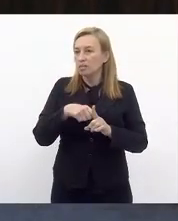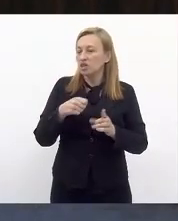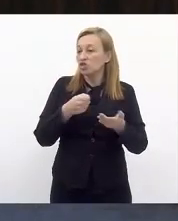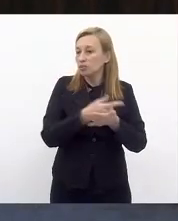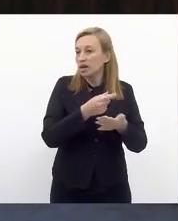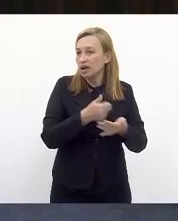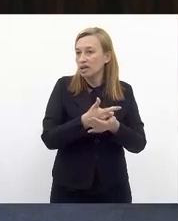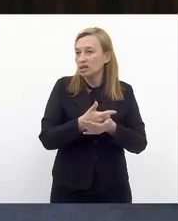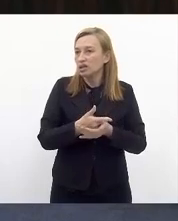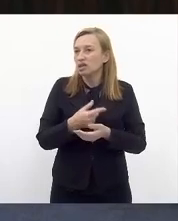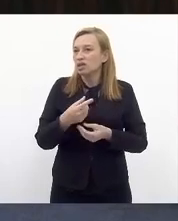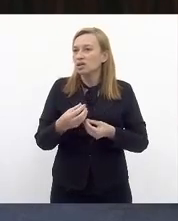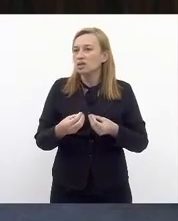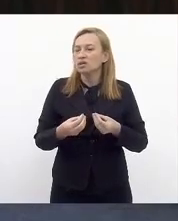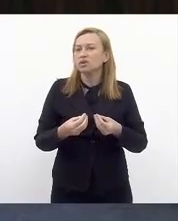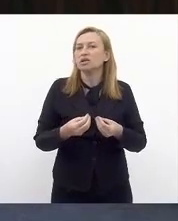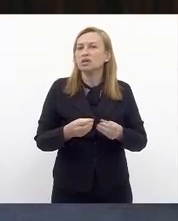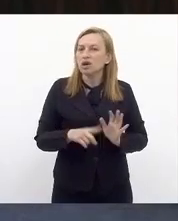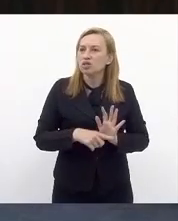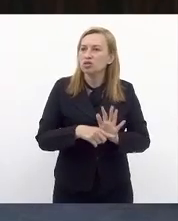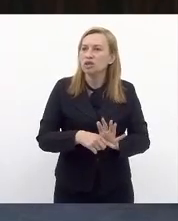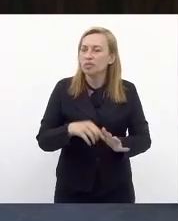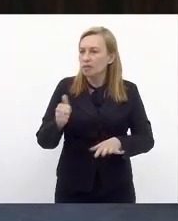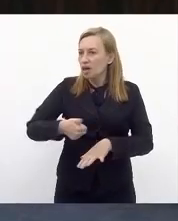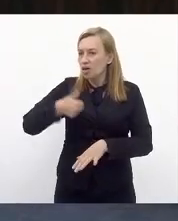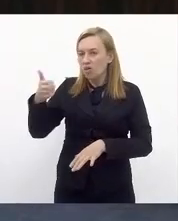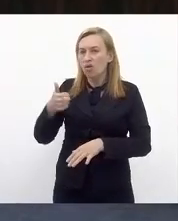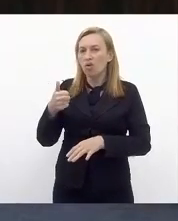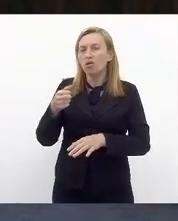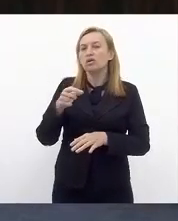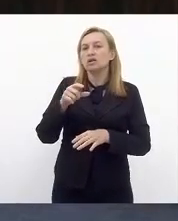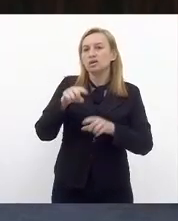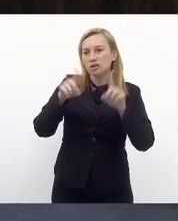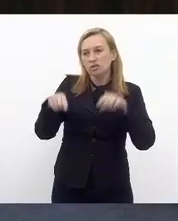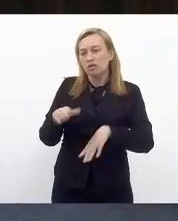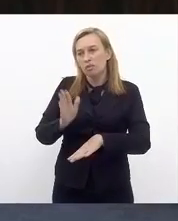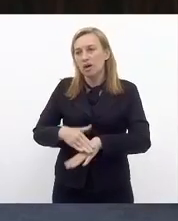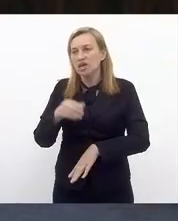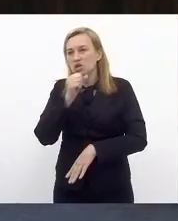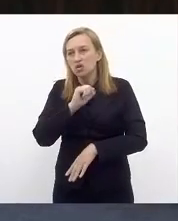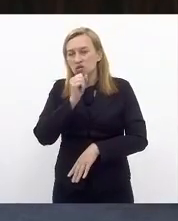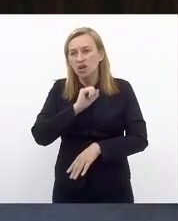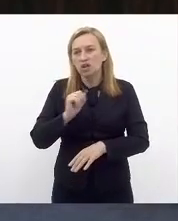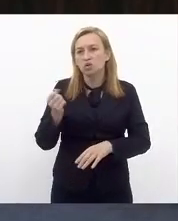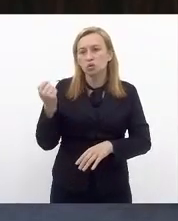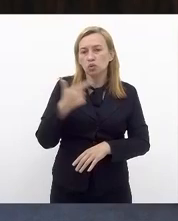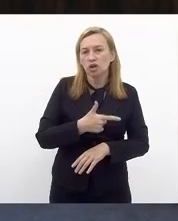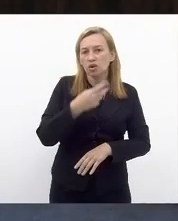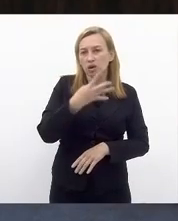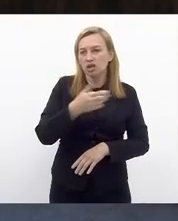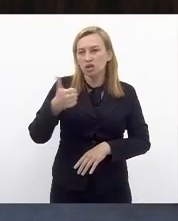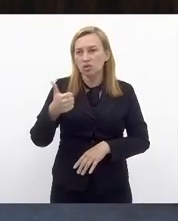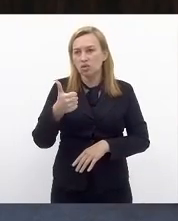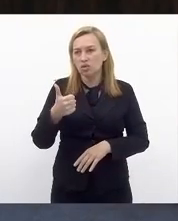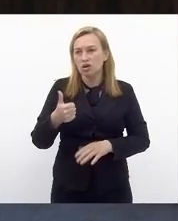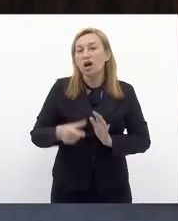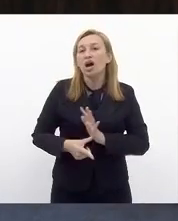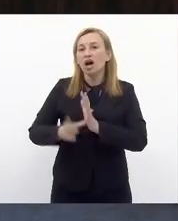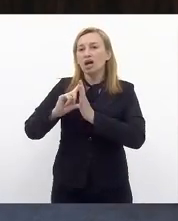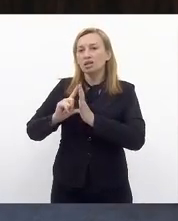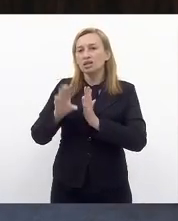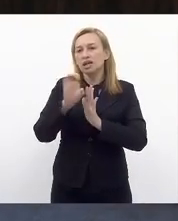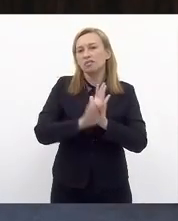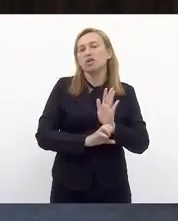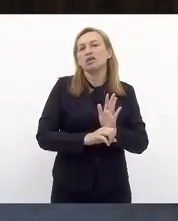de contribuição era uma forma de atenuar para os servidores ainda mais antigos do que os servidores da emenda 41 3/2003 cadê quem entrou antes